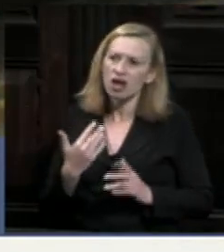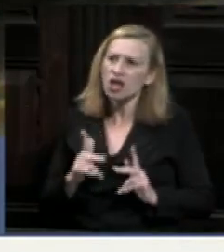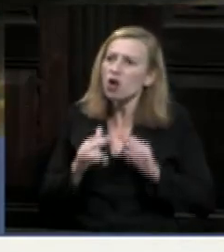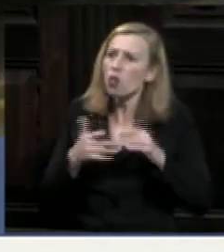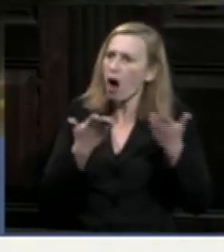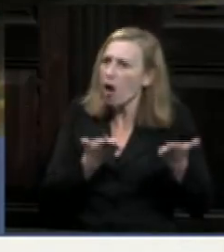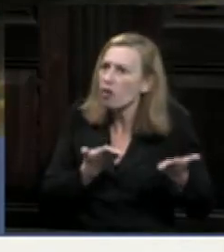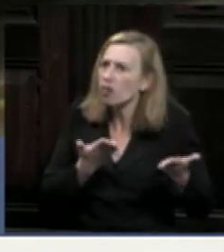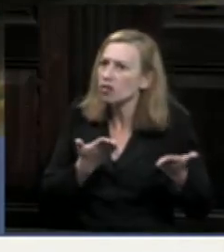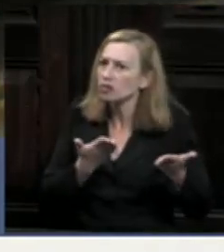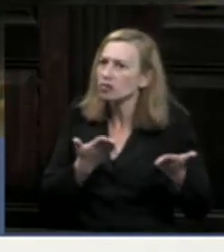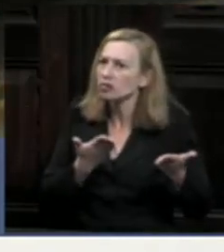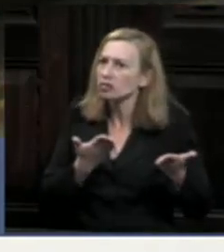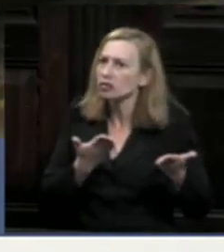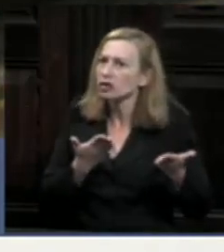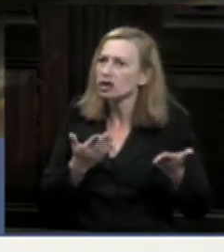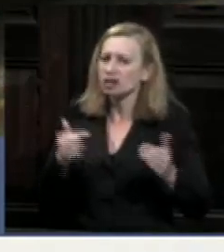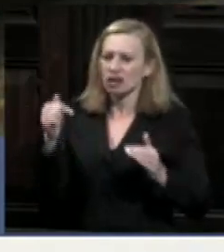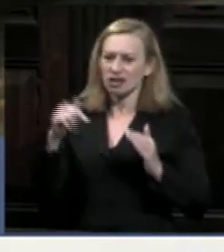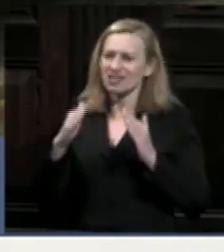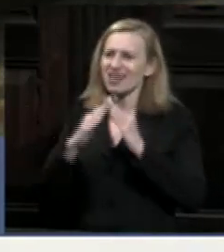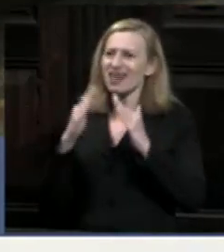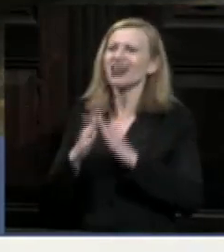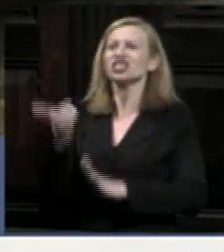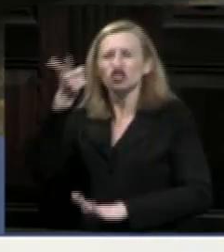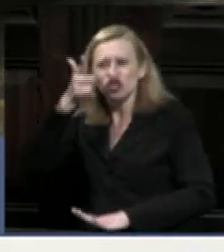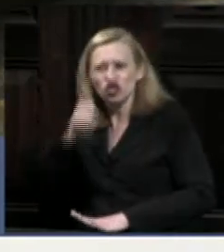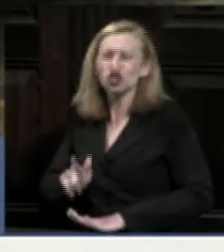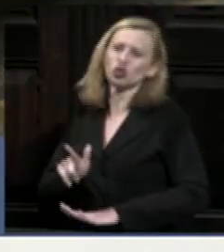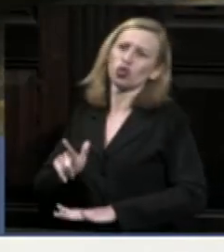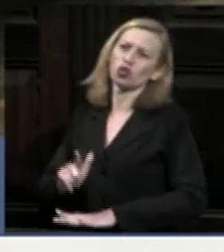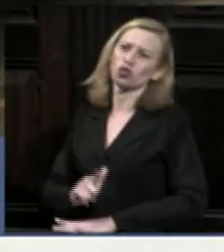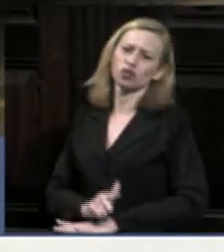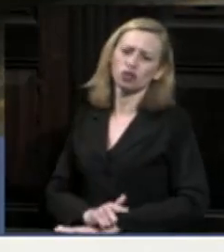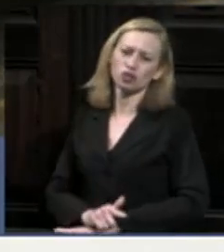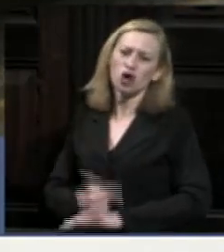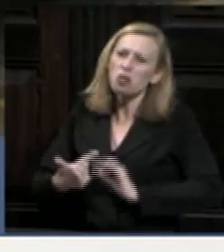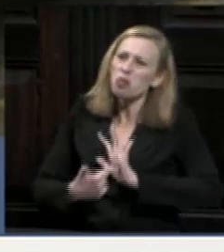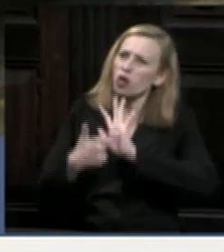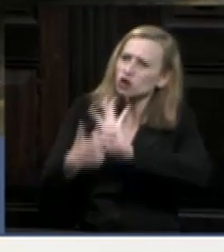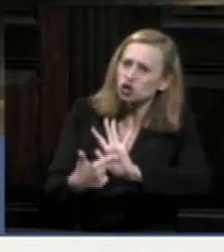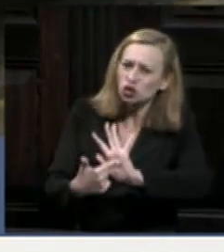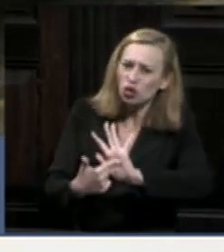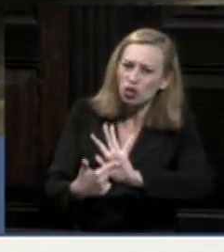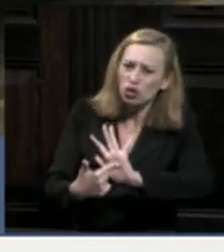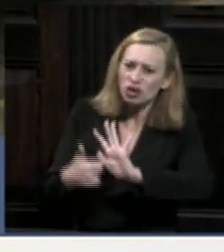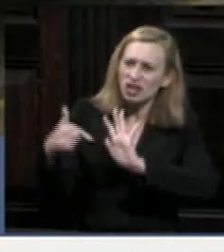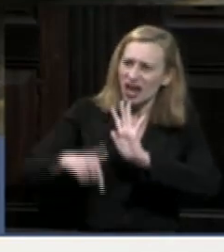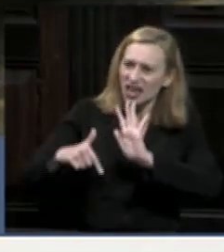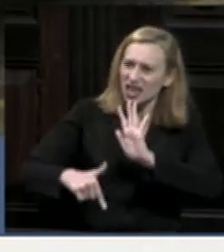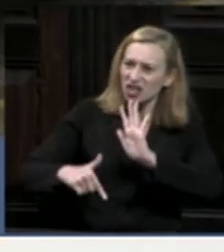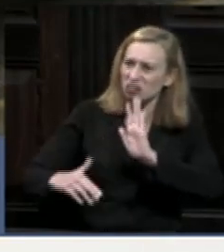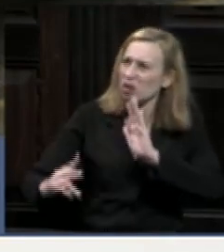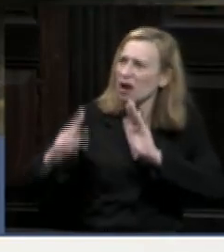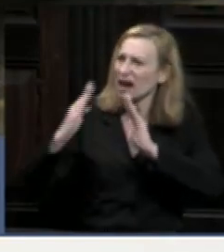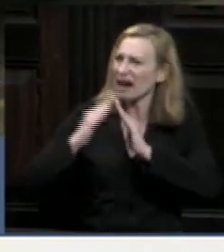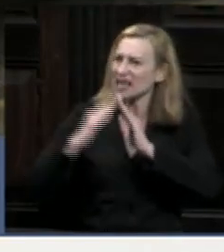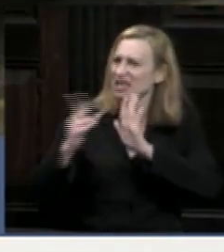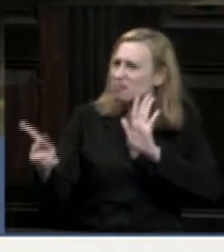essa casa mais uma vez mostrou que não é uma casa do povo